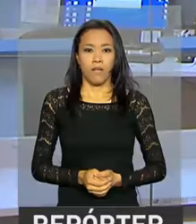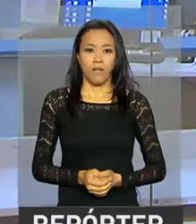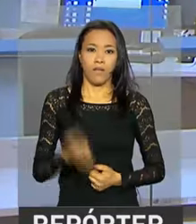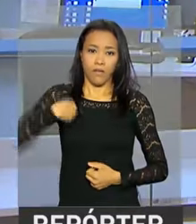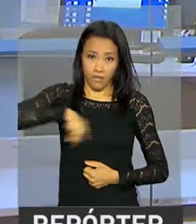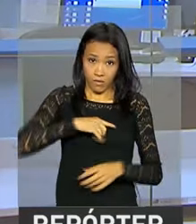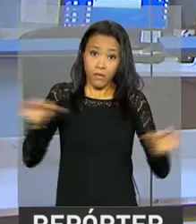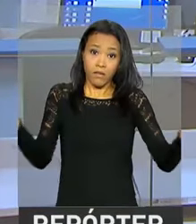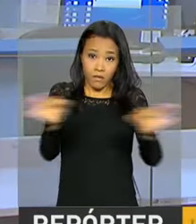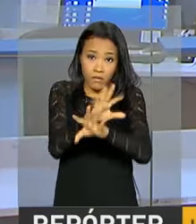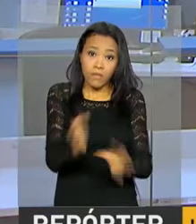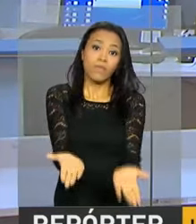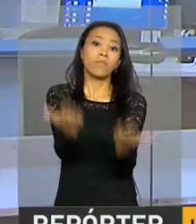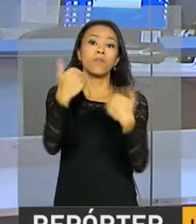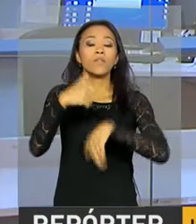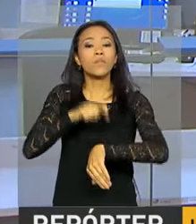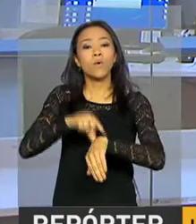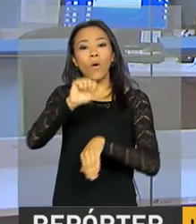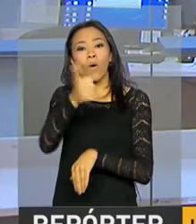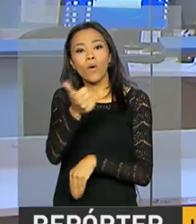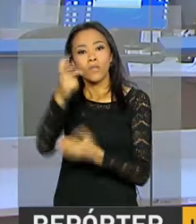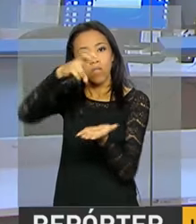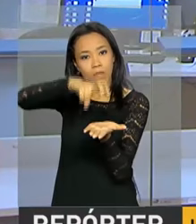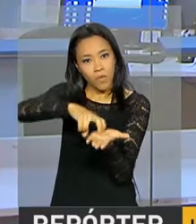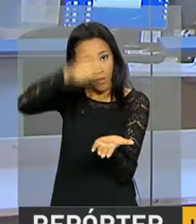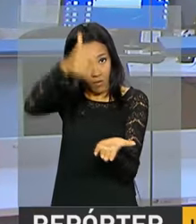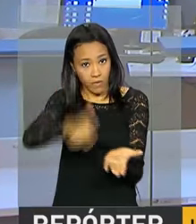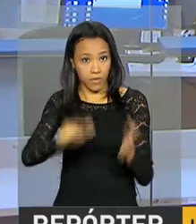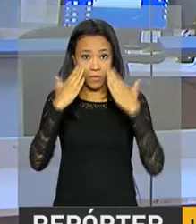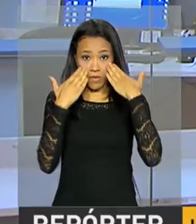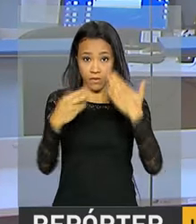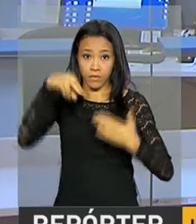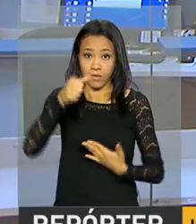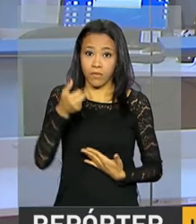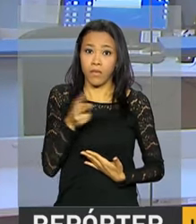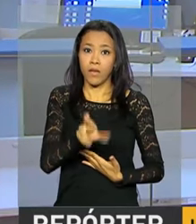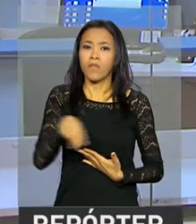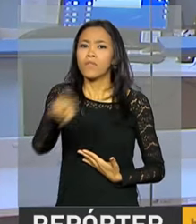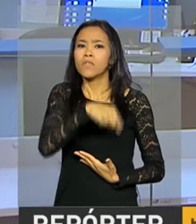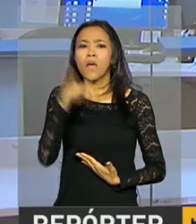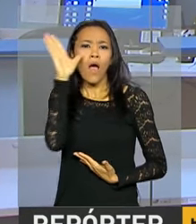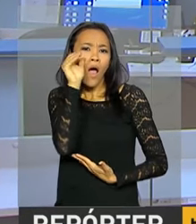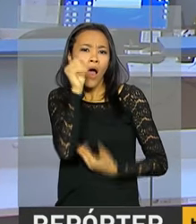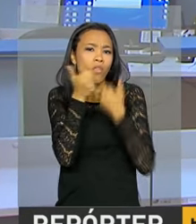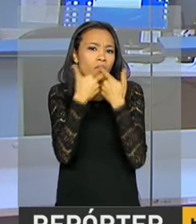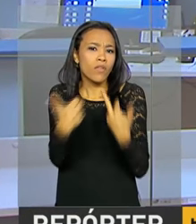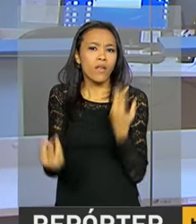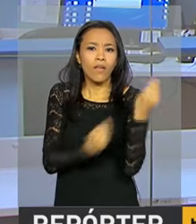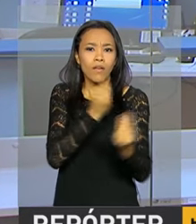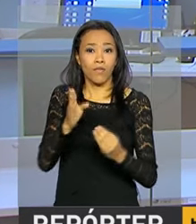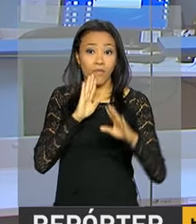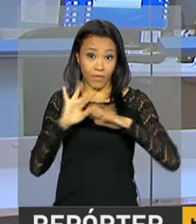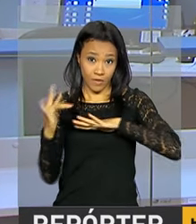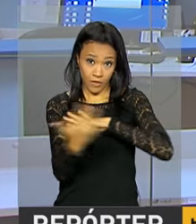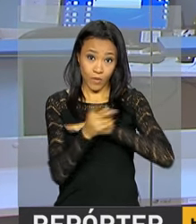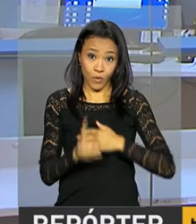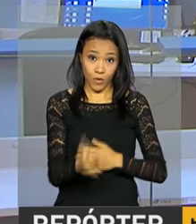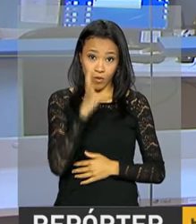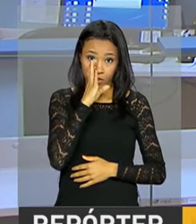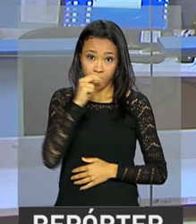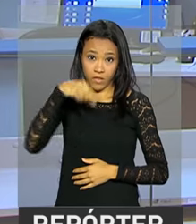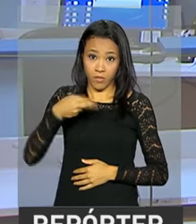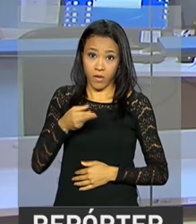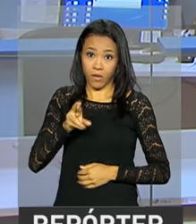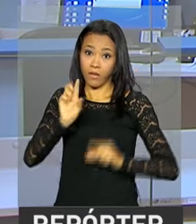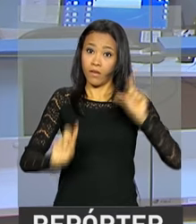Nós ficamos por aqui. Voltamos às 11 da manhã na próxima edição do Repórter NBR. Acompanha as novidades também em nossas redes sociais. Continue com a gente aqui